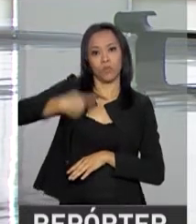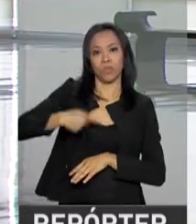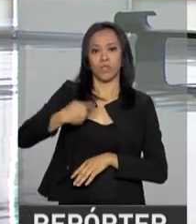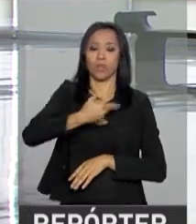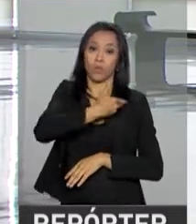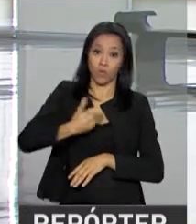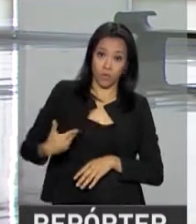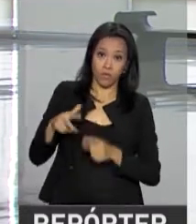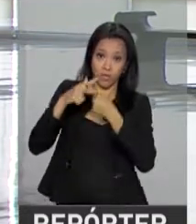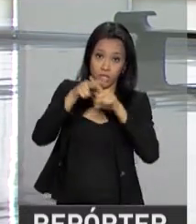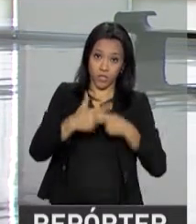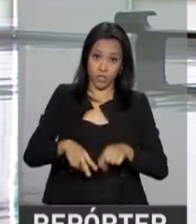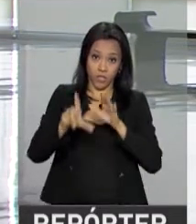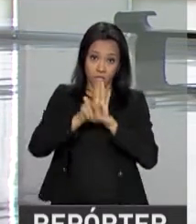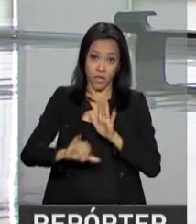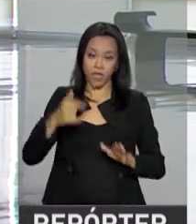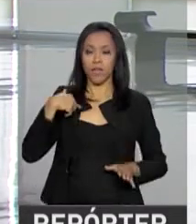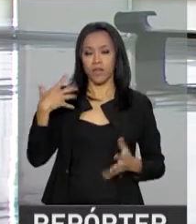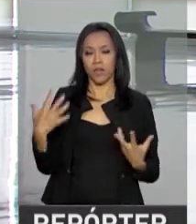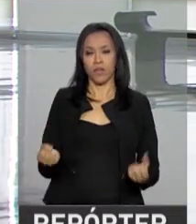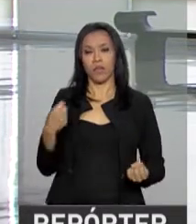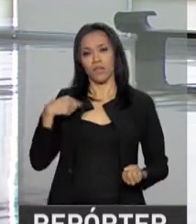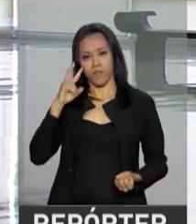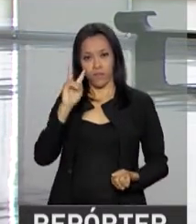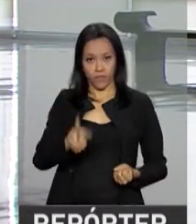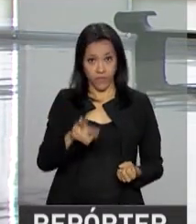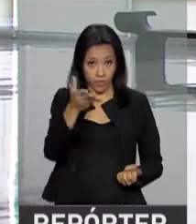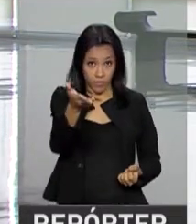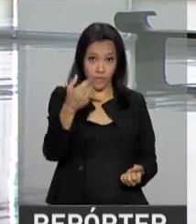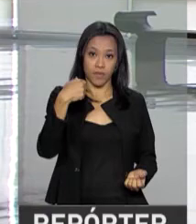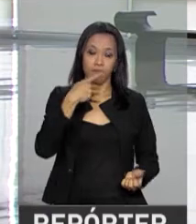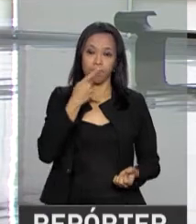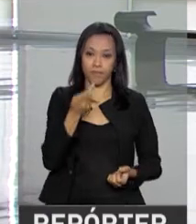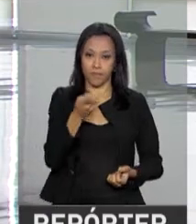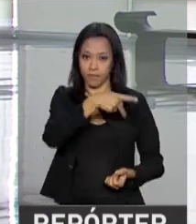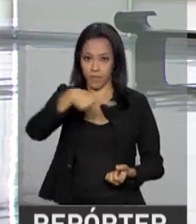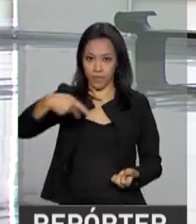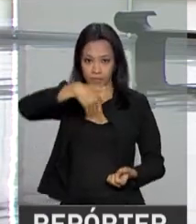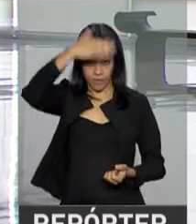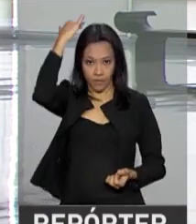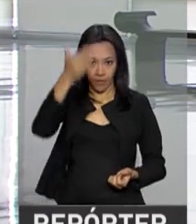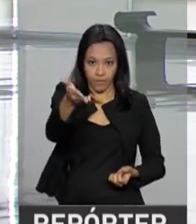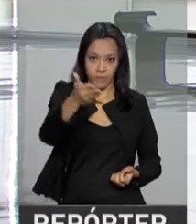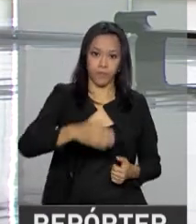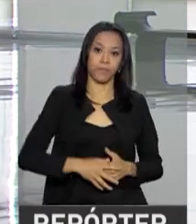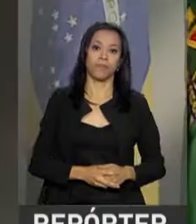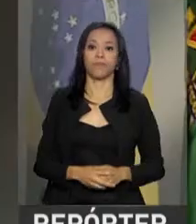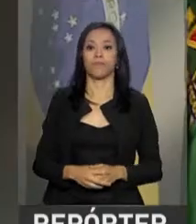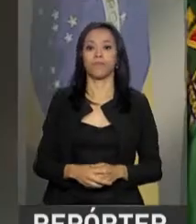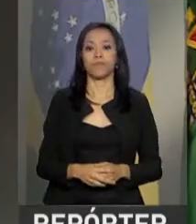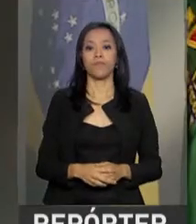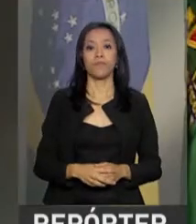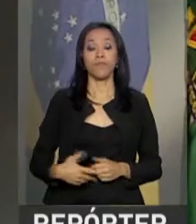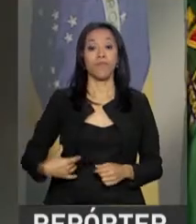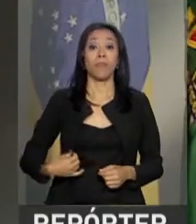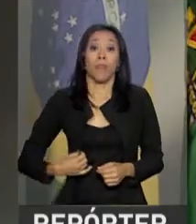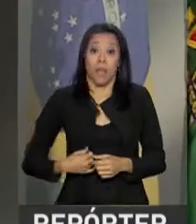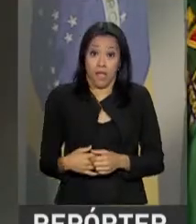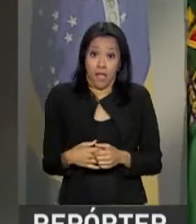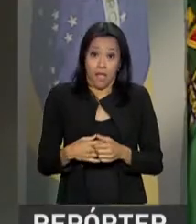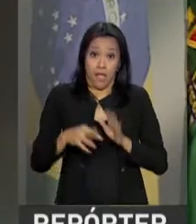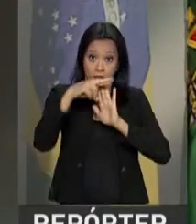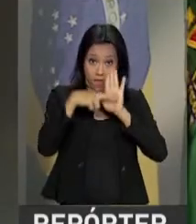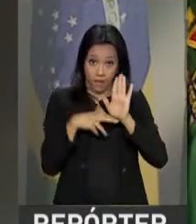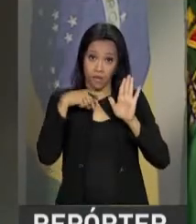das leis vamos assistir agora o a declaração do presidente como a regra do nosso governo